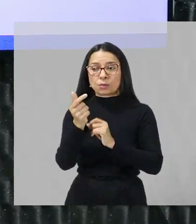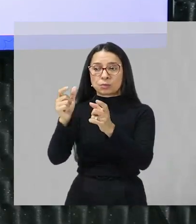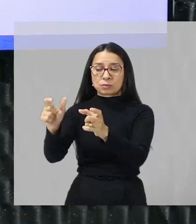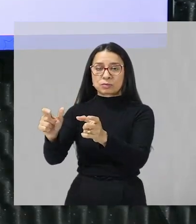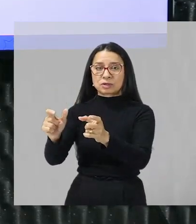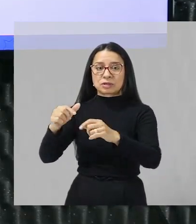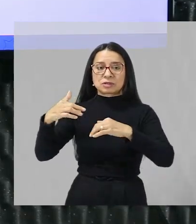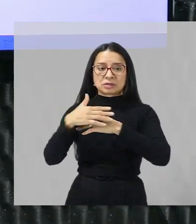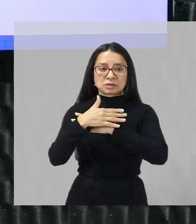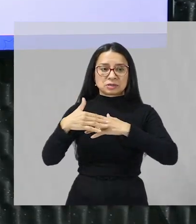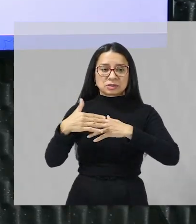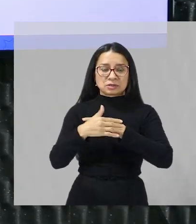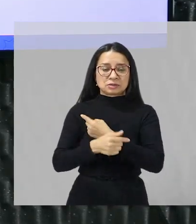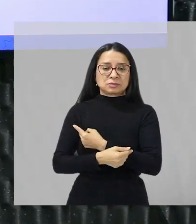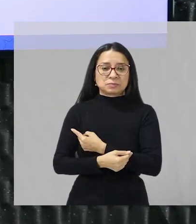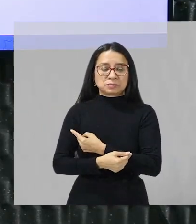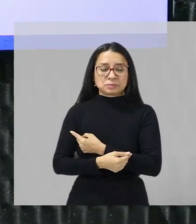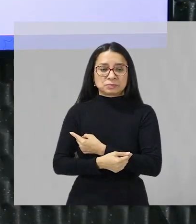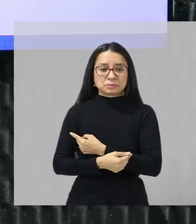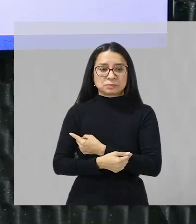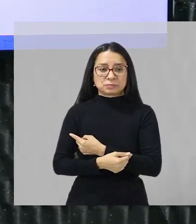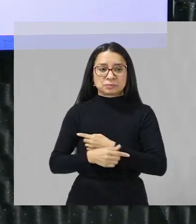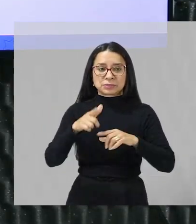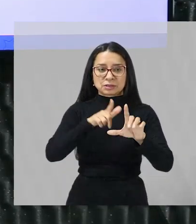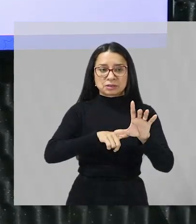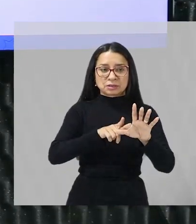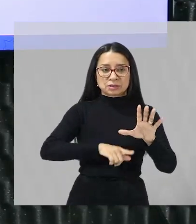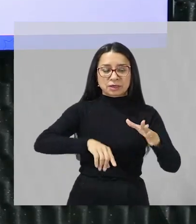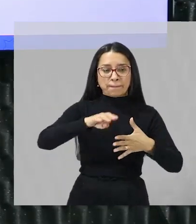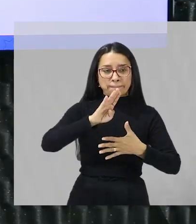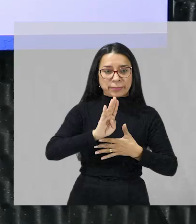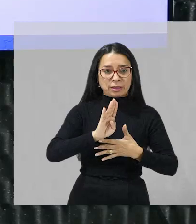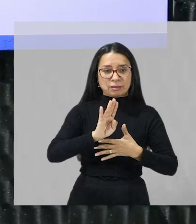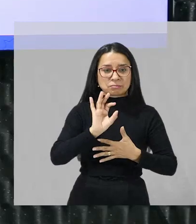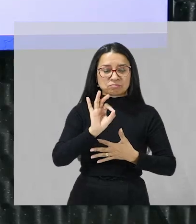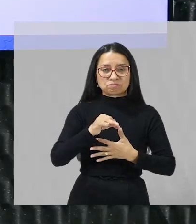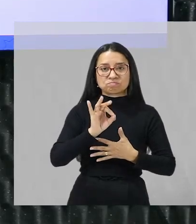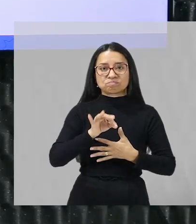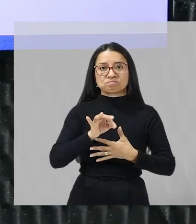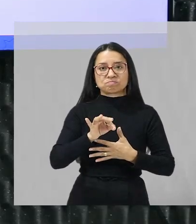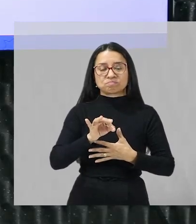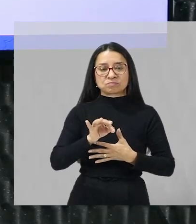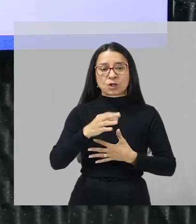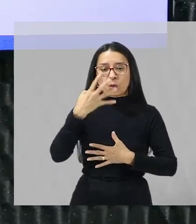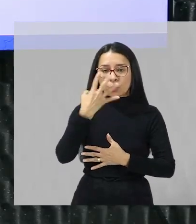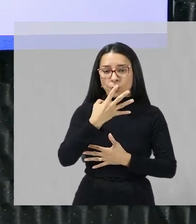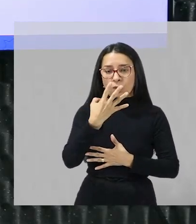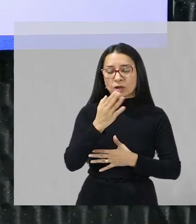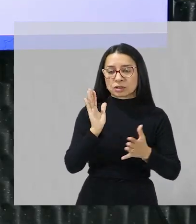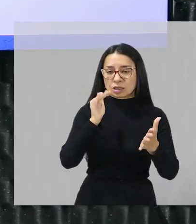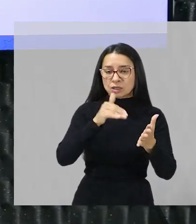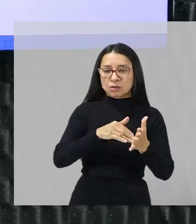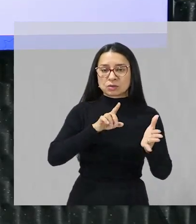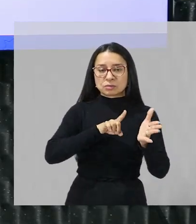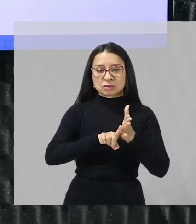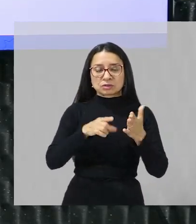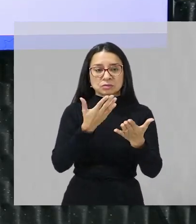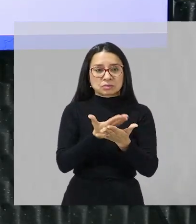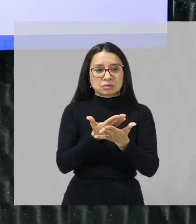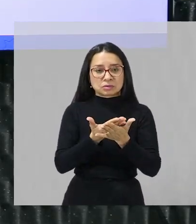e acerta mais uma questão sobre esse conteúdo aí. Vamos agora para a quarta e última questão dessa aula de